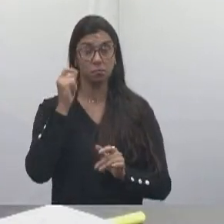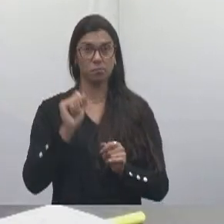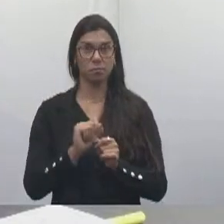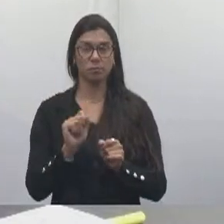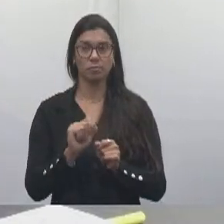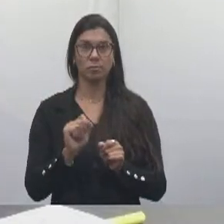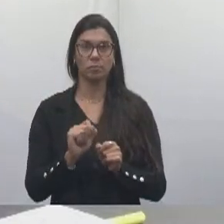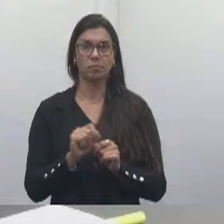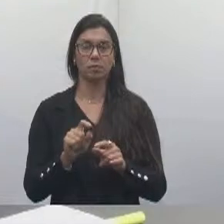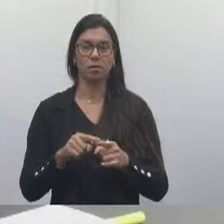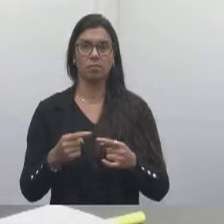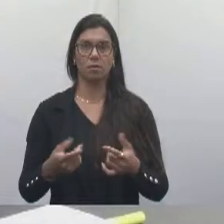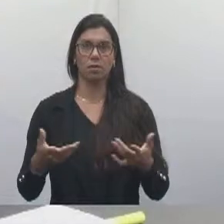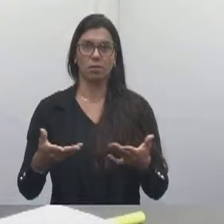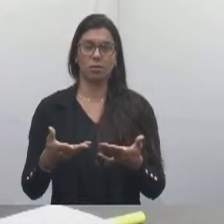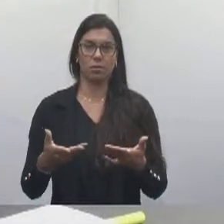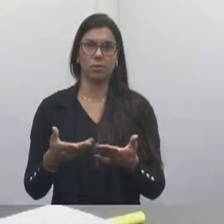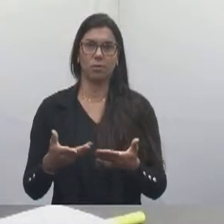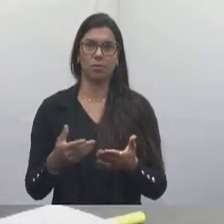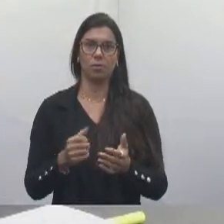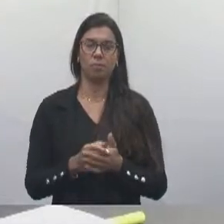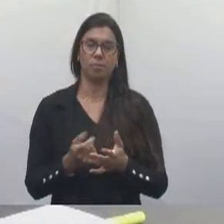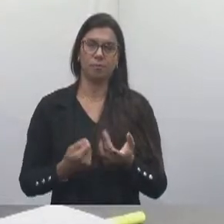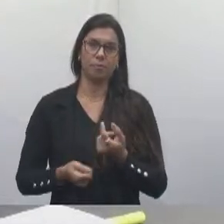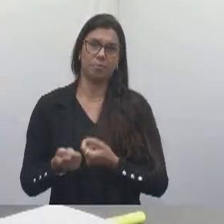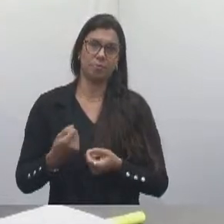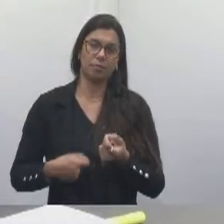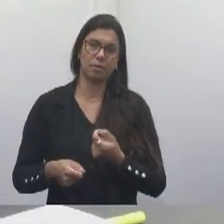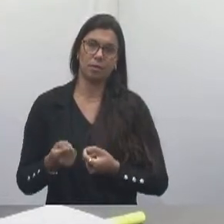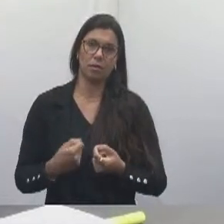nacional, no caso hoje aí dessa gestão que está aí.